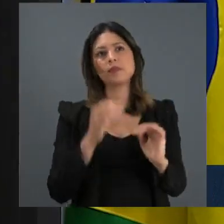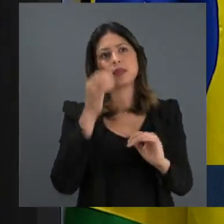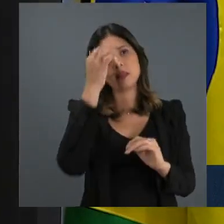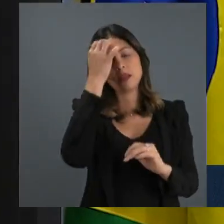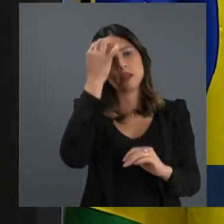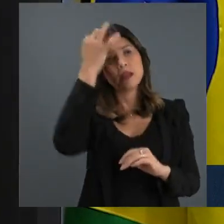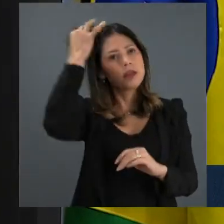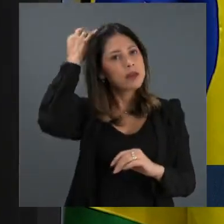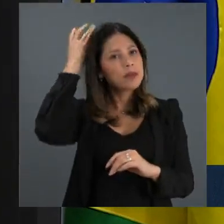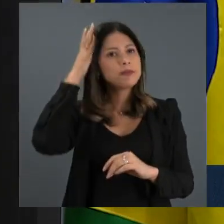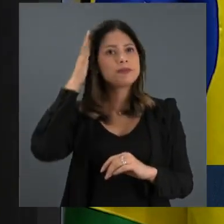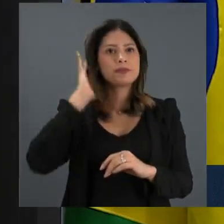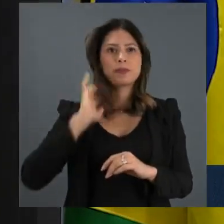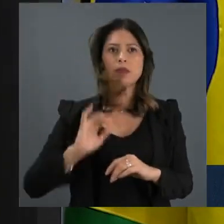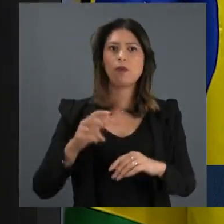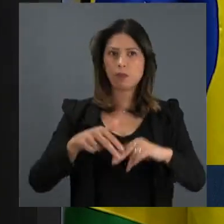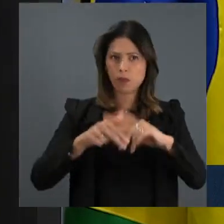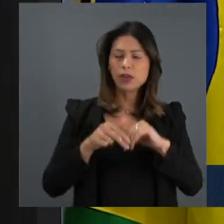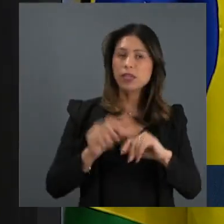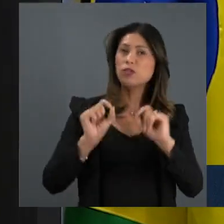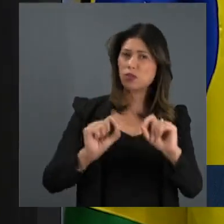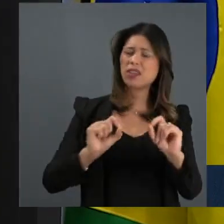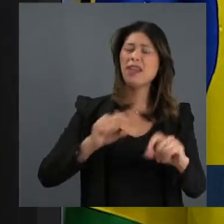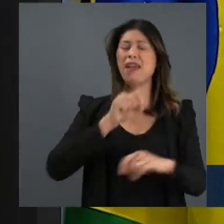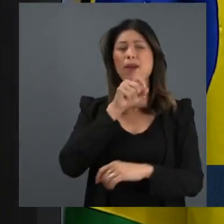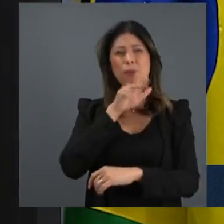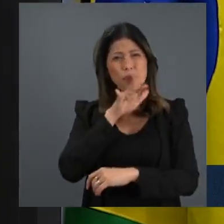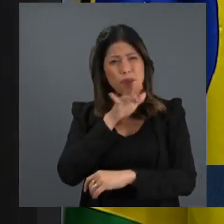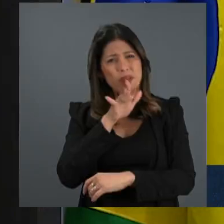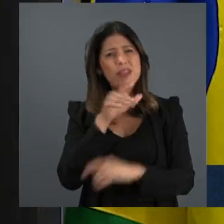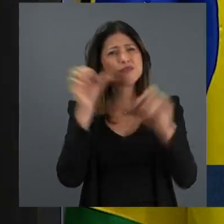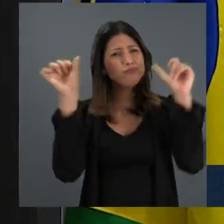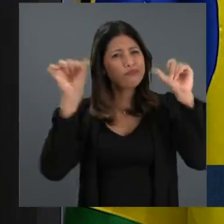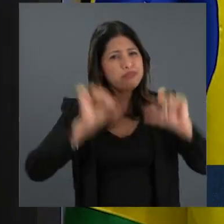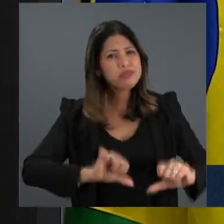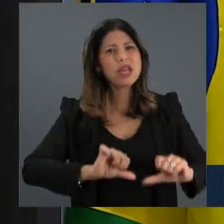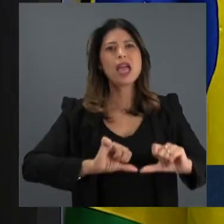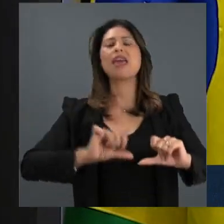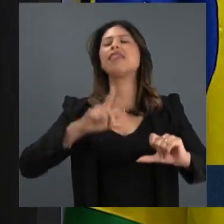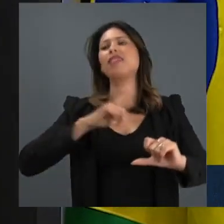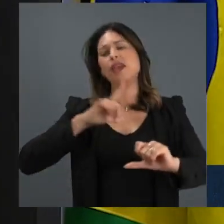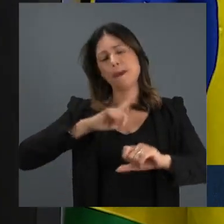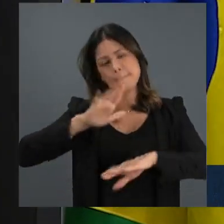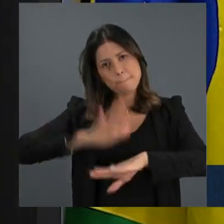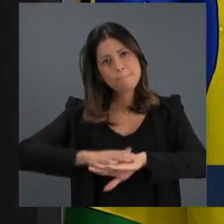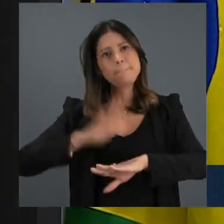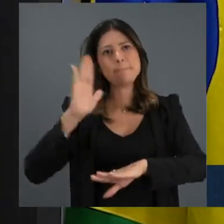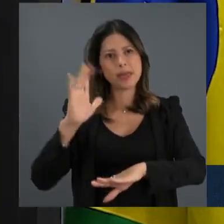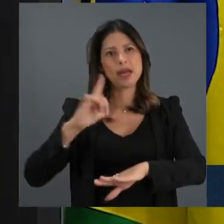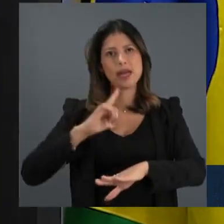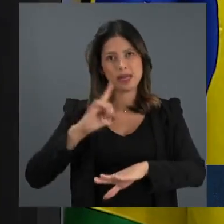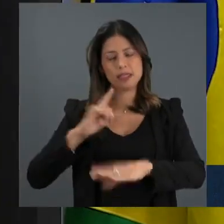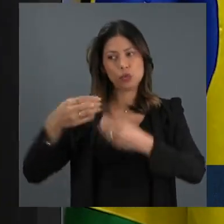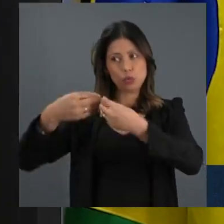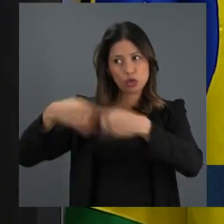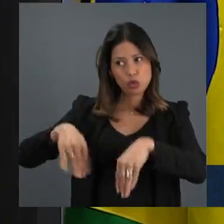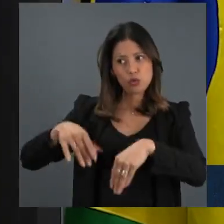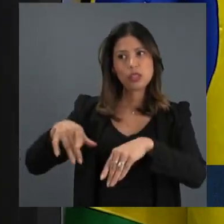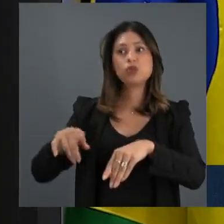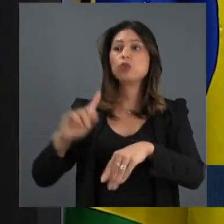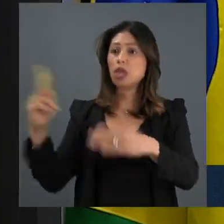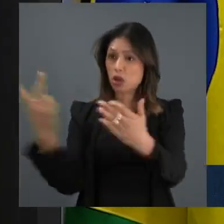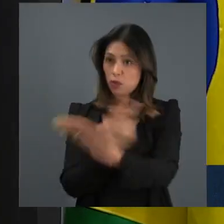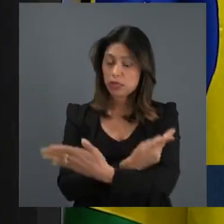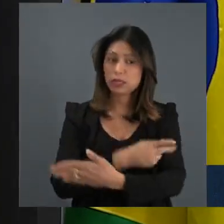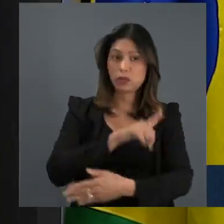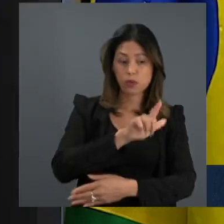si só já seria muito ruim, mas tem mais irregularidades com esse leilão. E são indícios